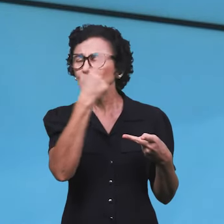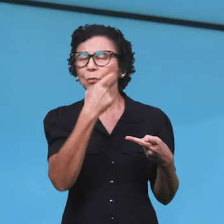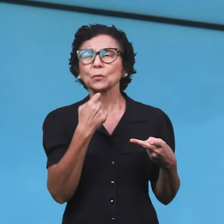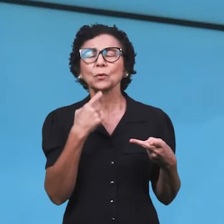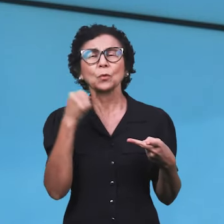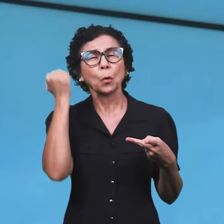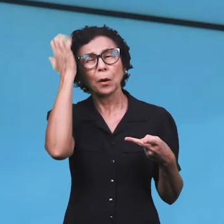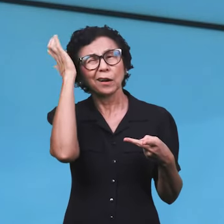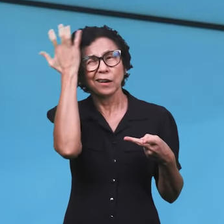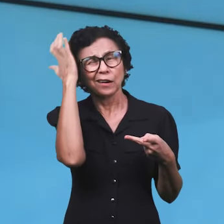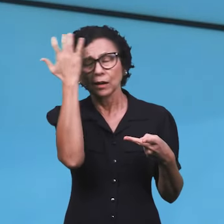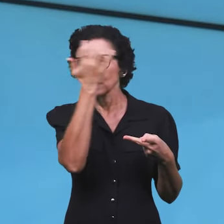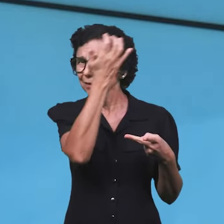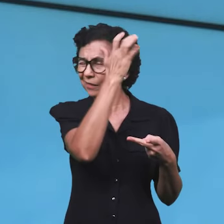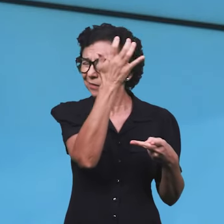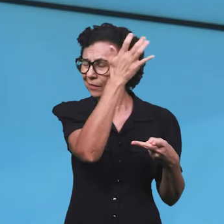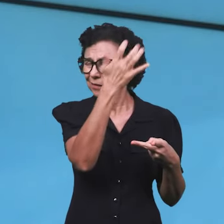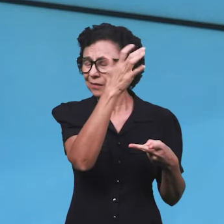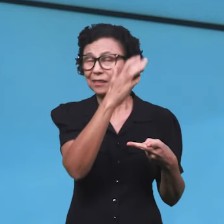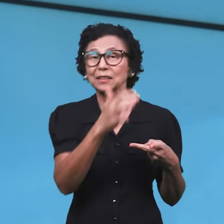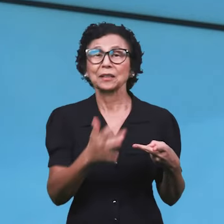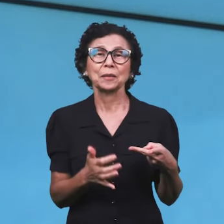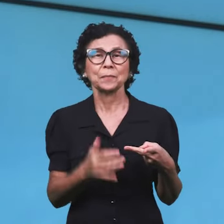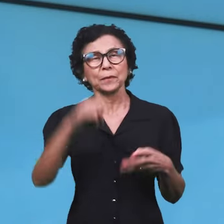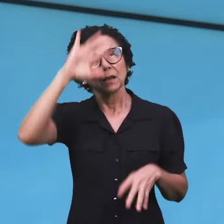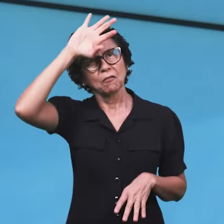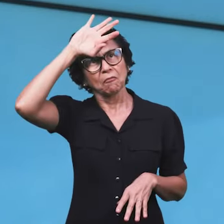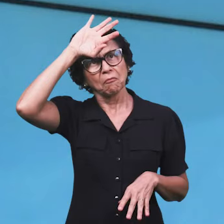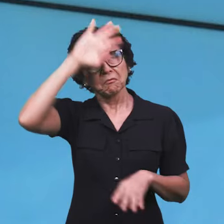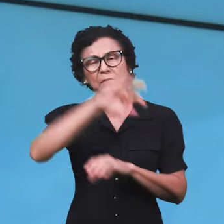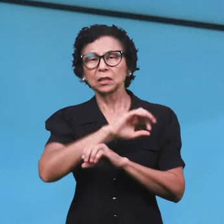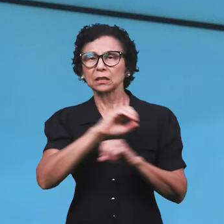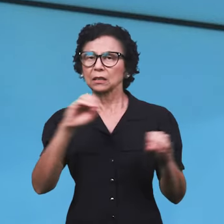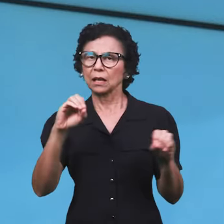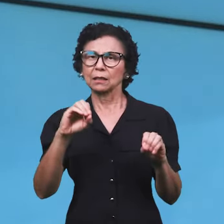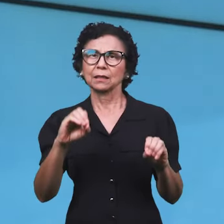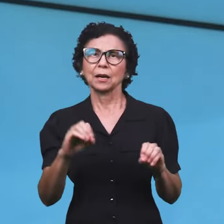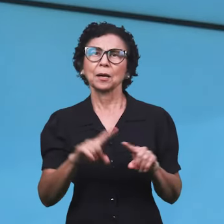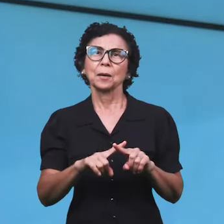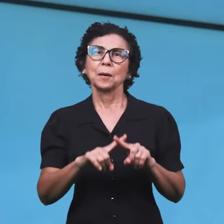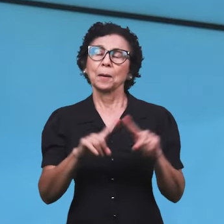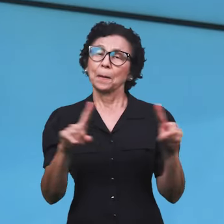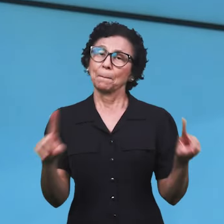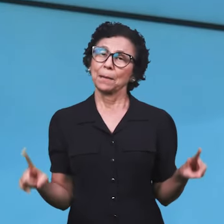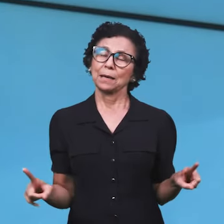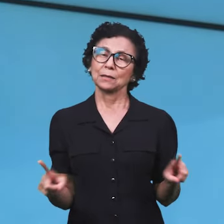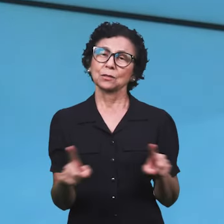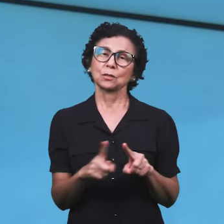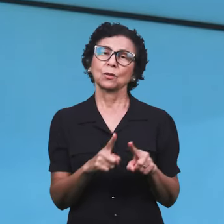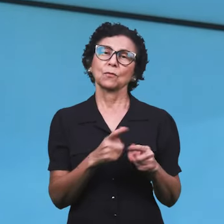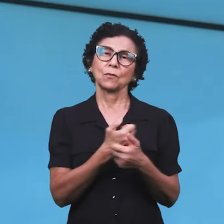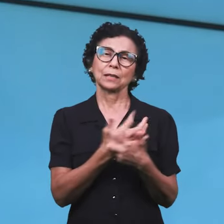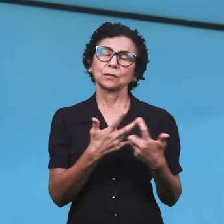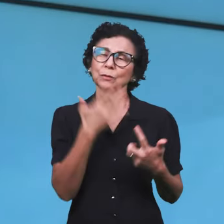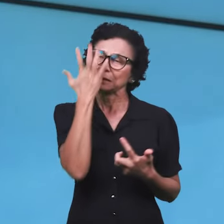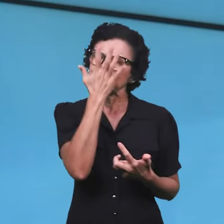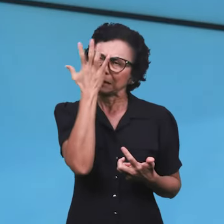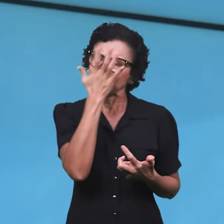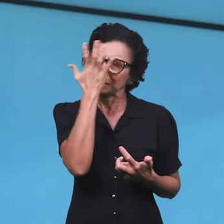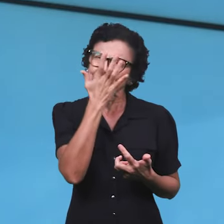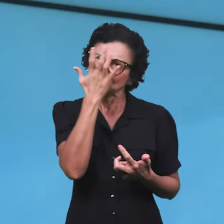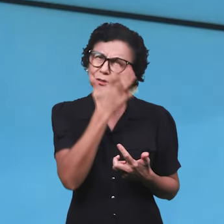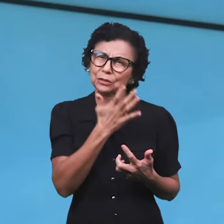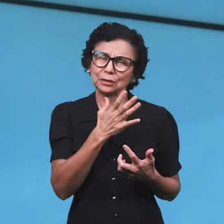também. Então é um quadro que não tem febre, mas é no contexto das doenças alérgicas, onde às vezes tem um desencadeante. É o cheiro forte,